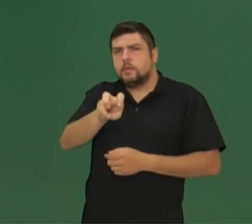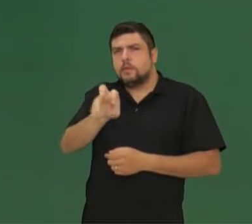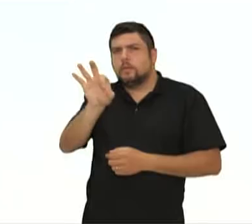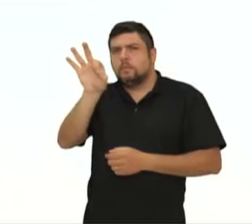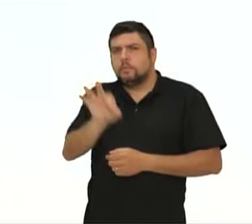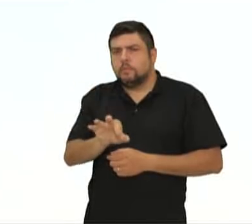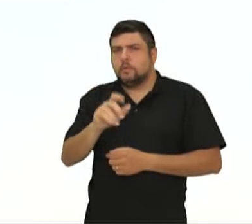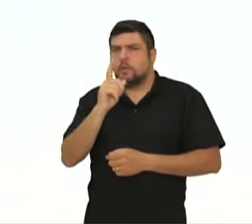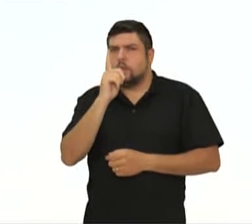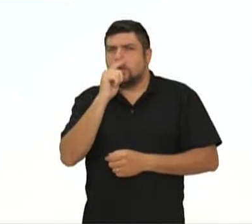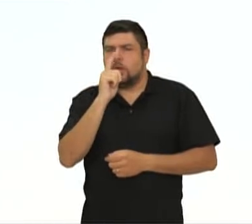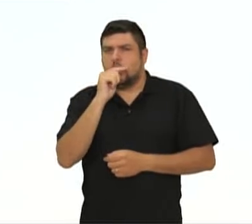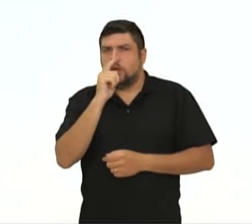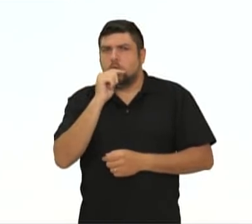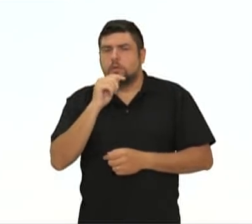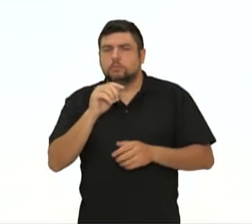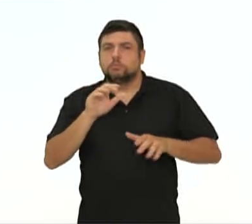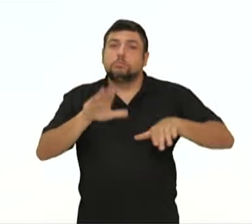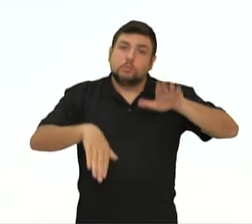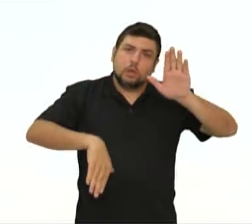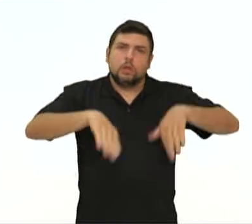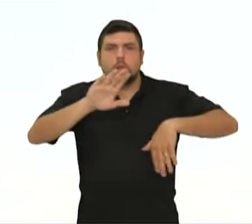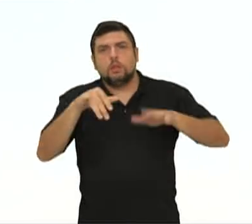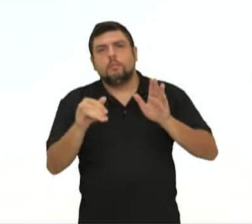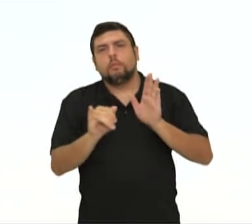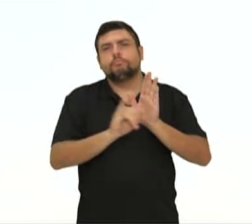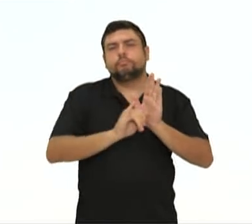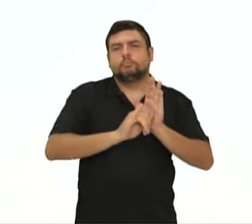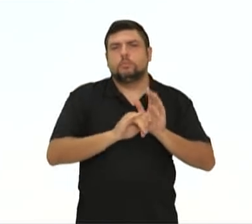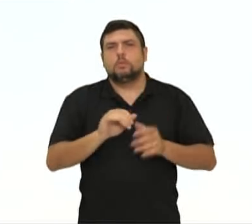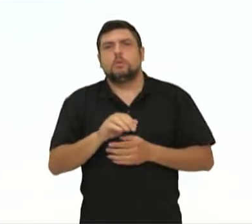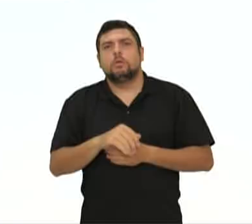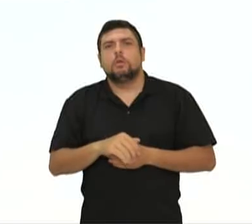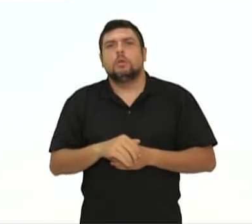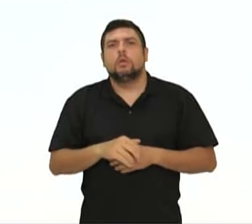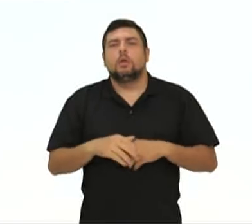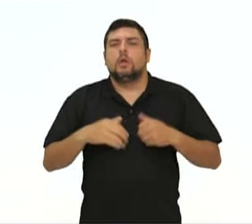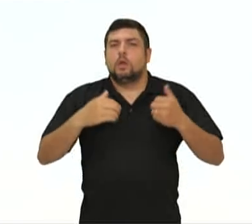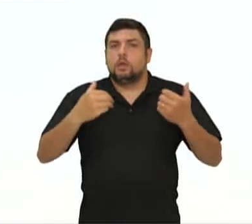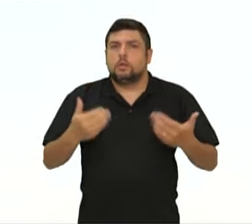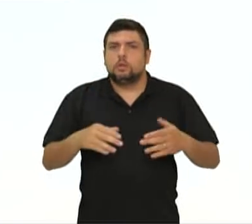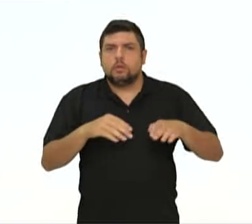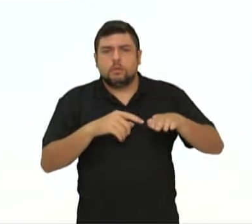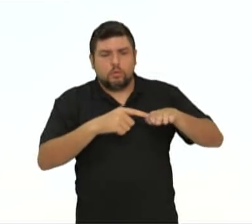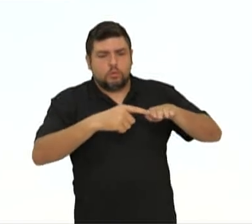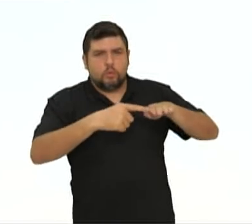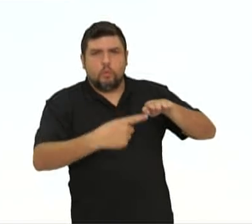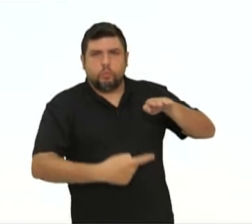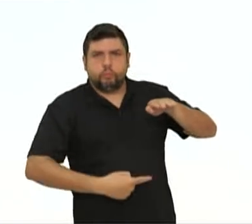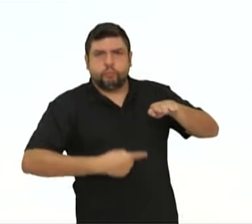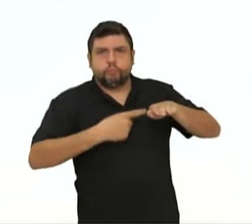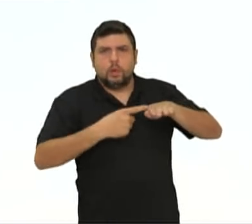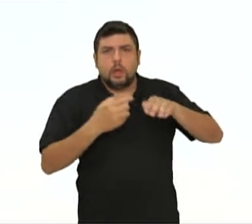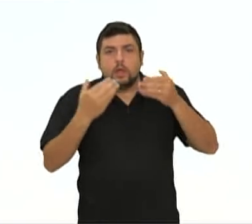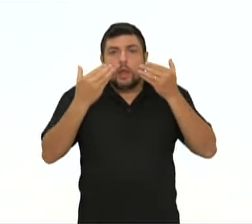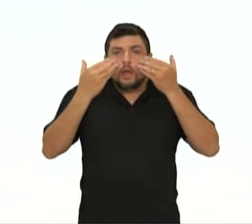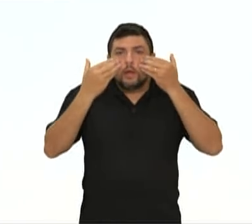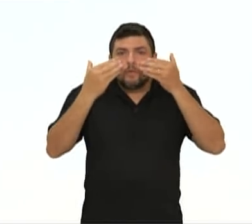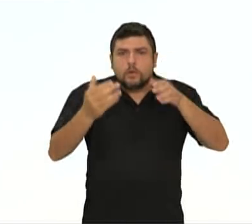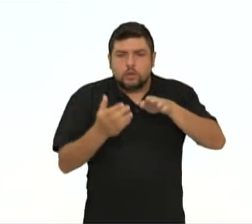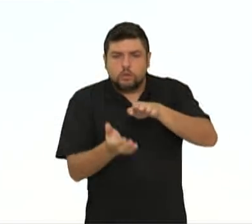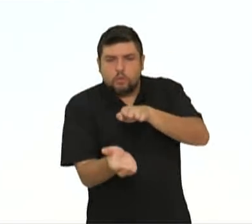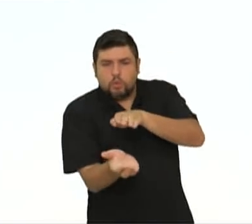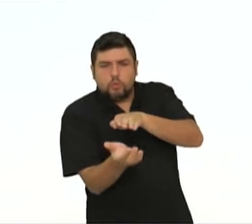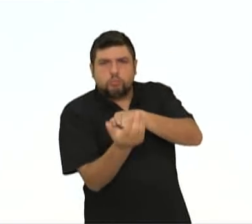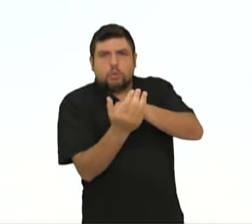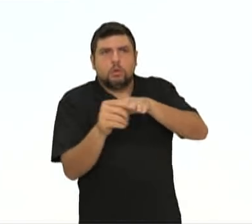né? Dependendo do modelo do que se trata. E também ele pode ser o quê? Lastro metálico, que ele pode ser colocado na